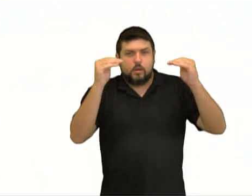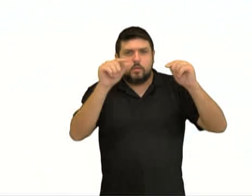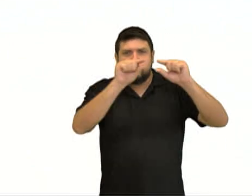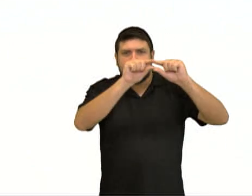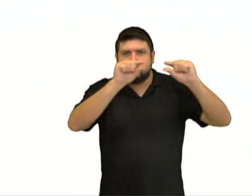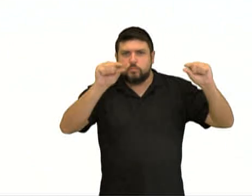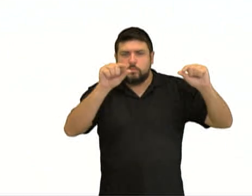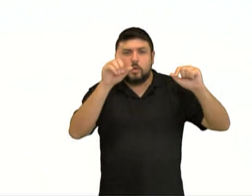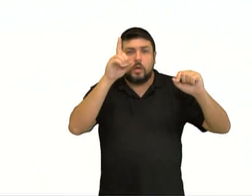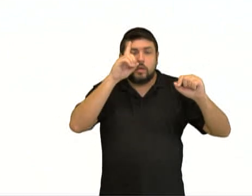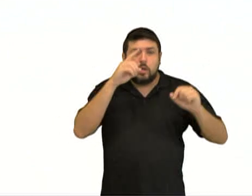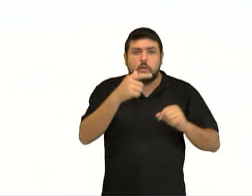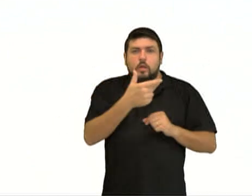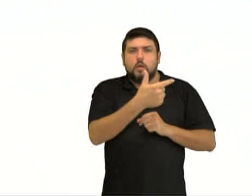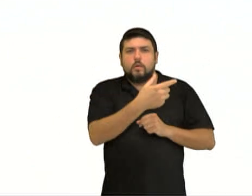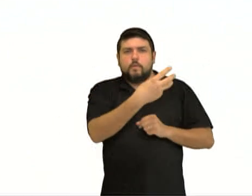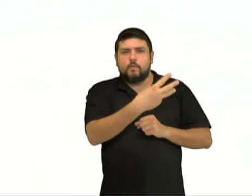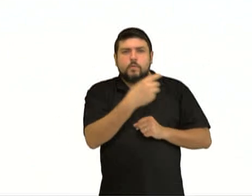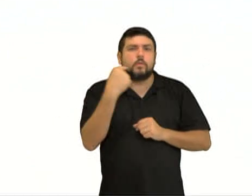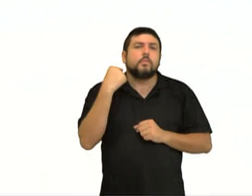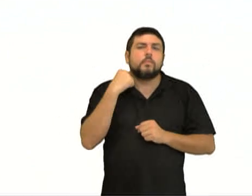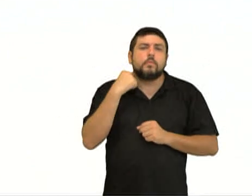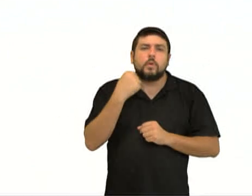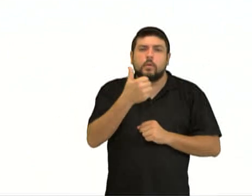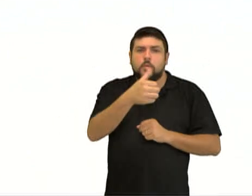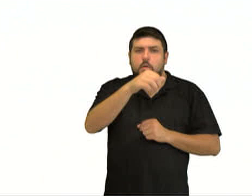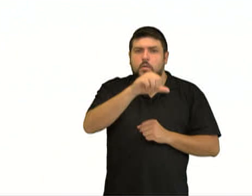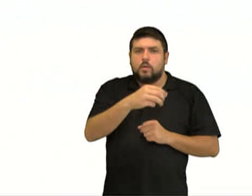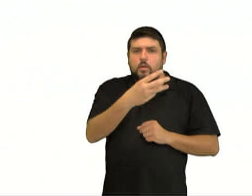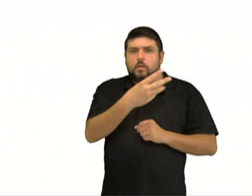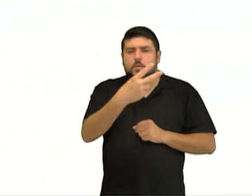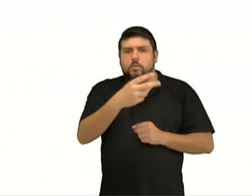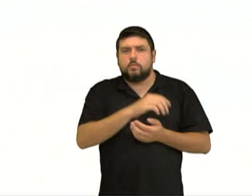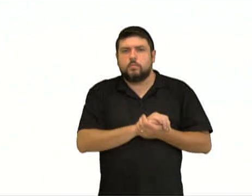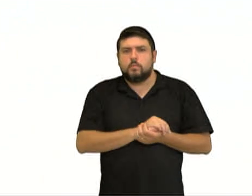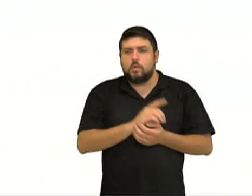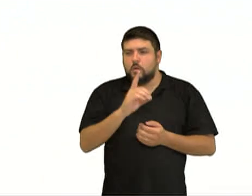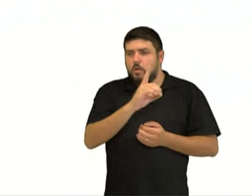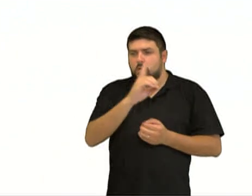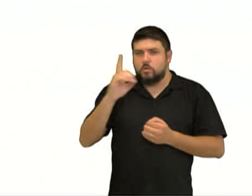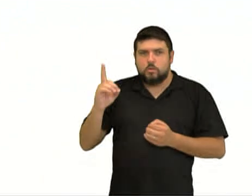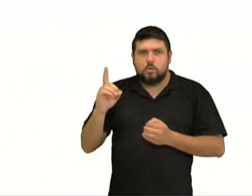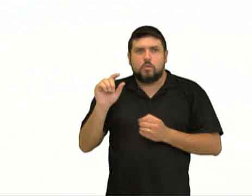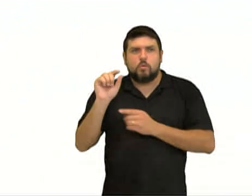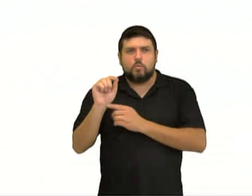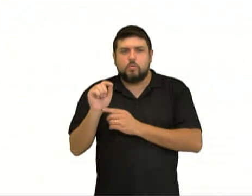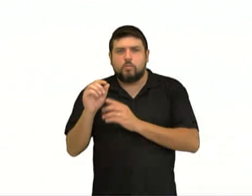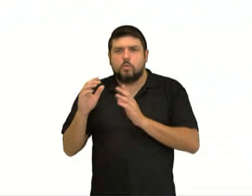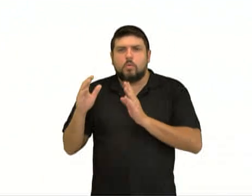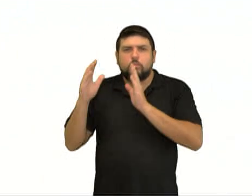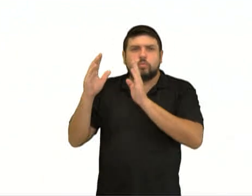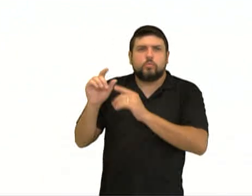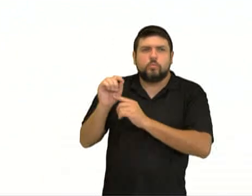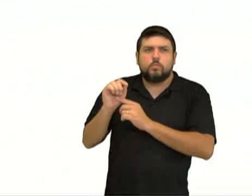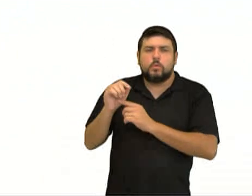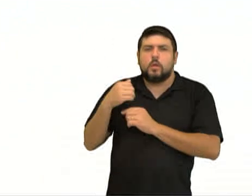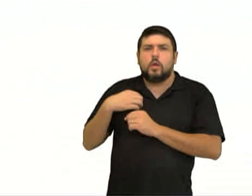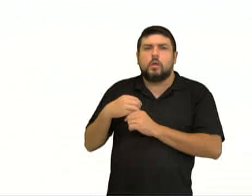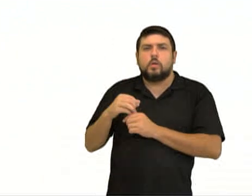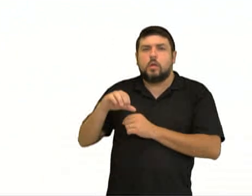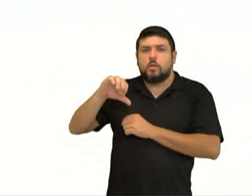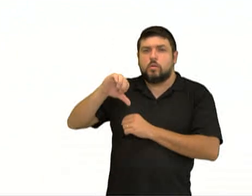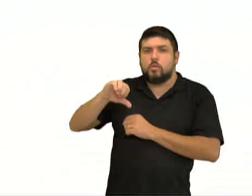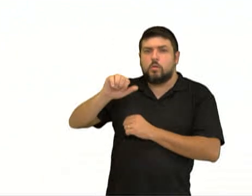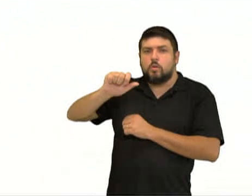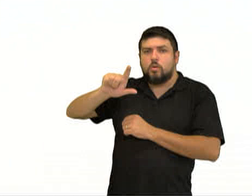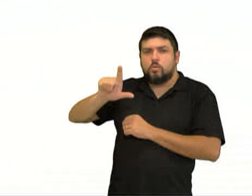maio de 32, quando eles foram mortos. E do lado direito, 9 de julho de 1932, quando começou a guerra. Então você